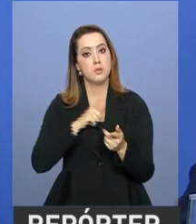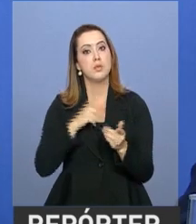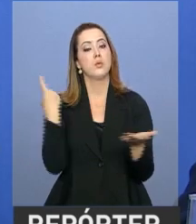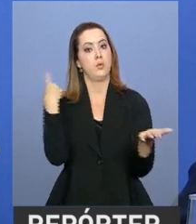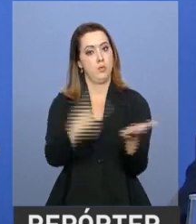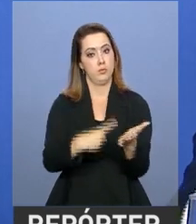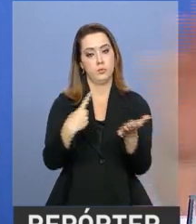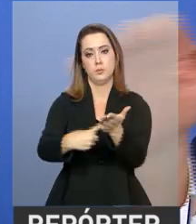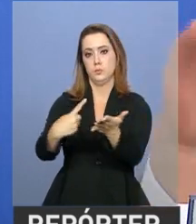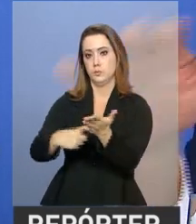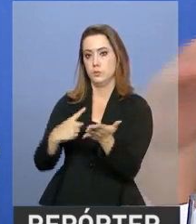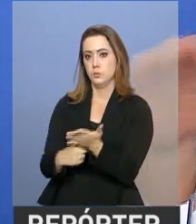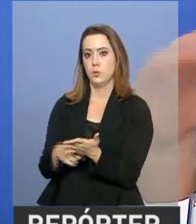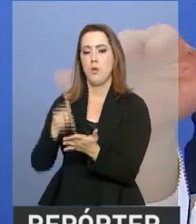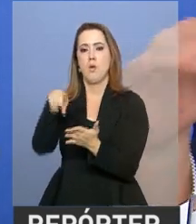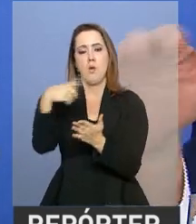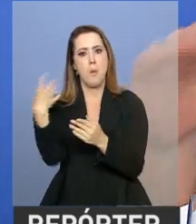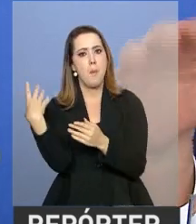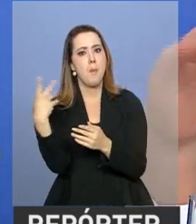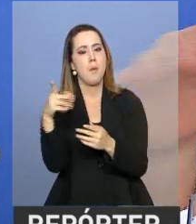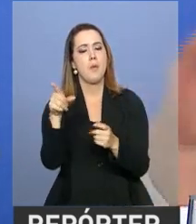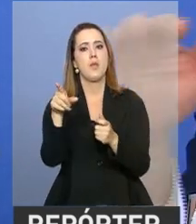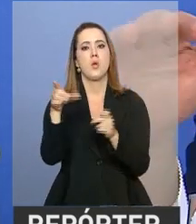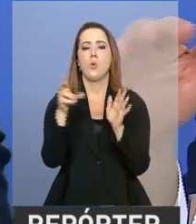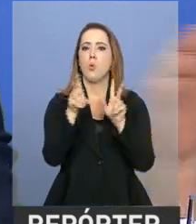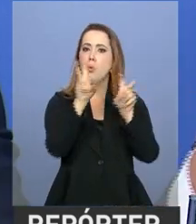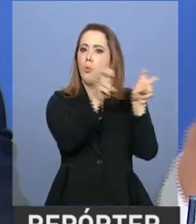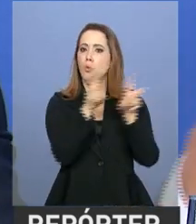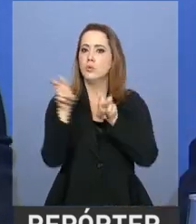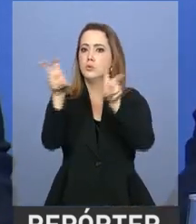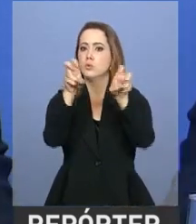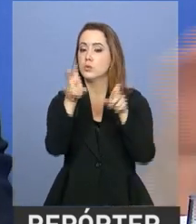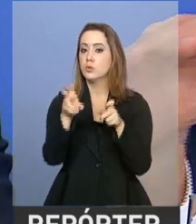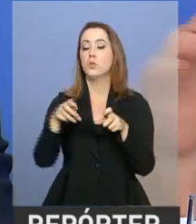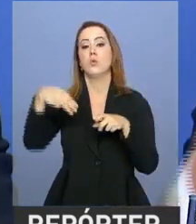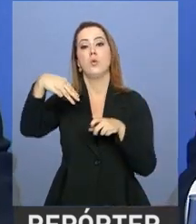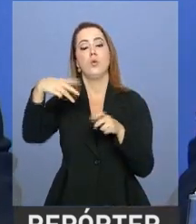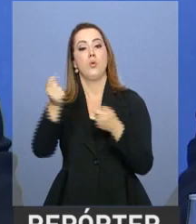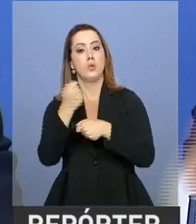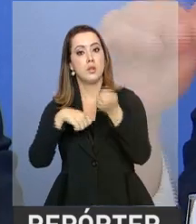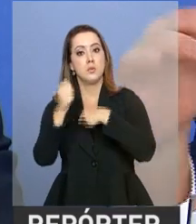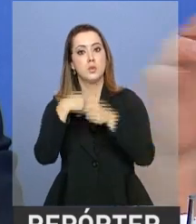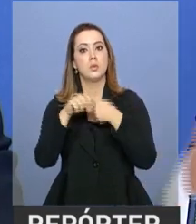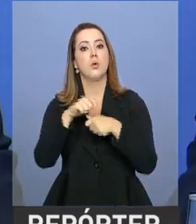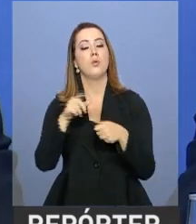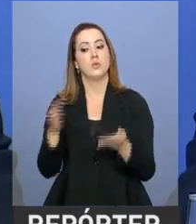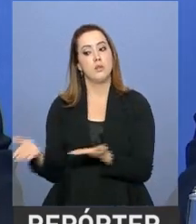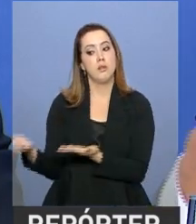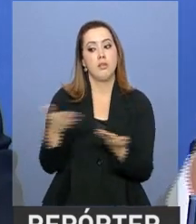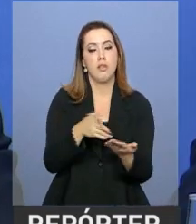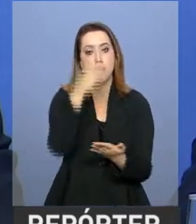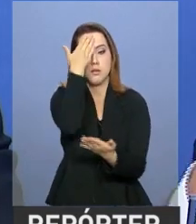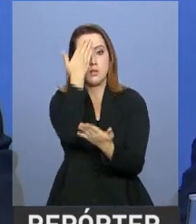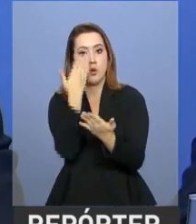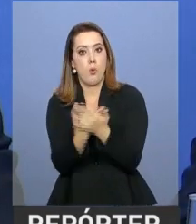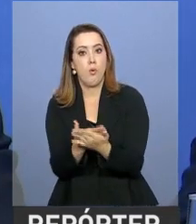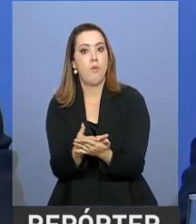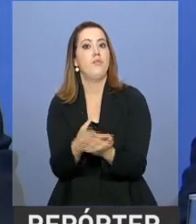compromissos com alguns fundamentos macroeconômicos que geram confiança, gera segurança, gera